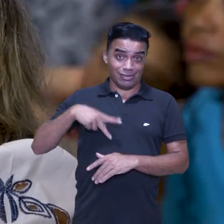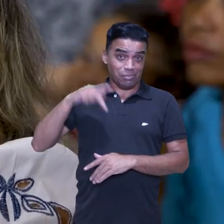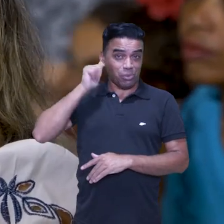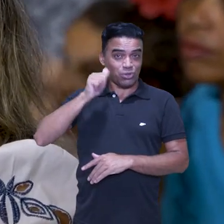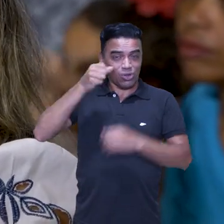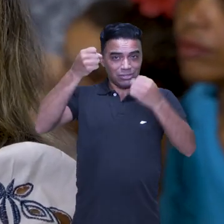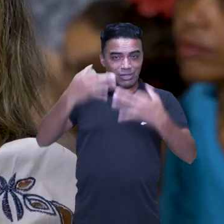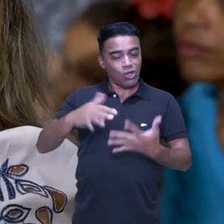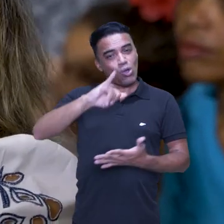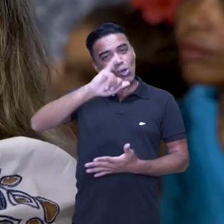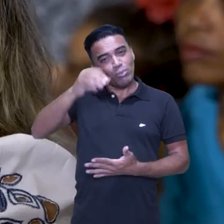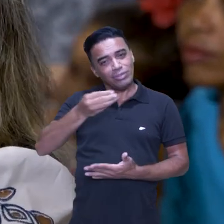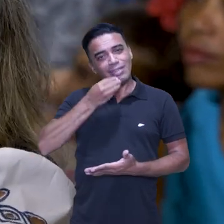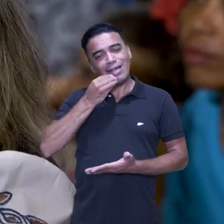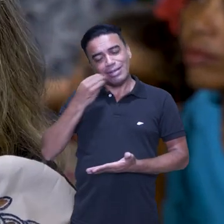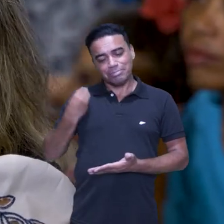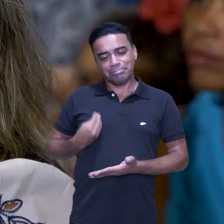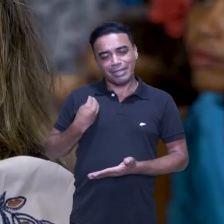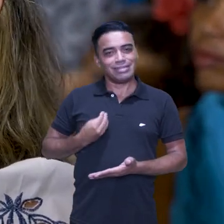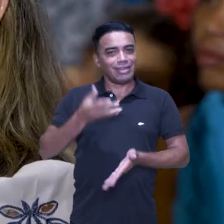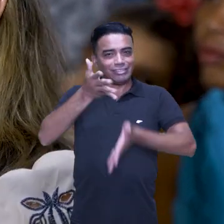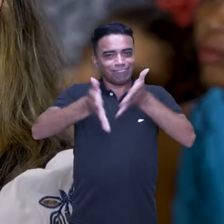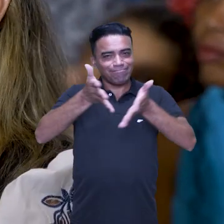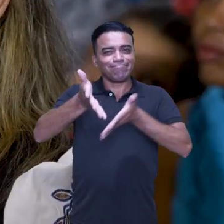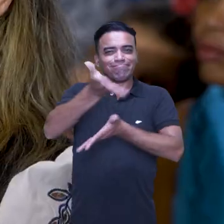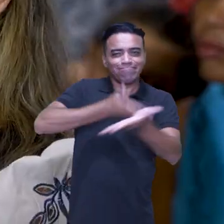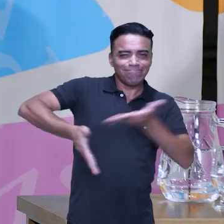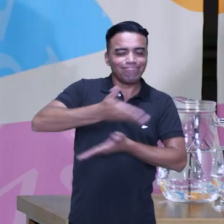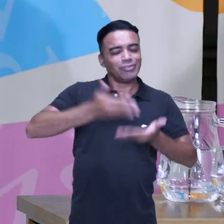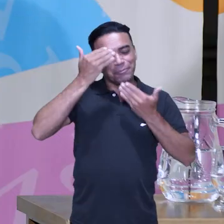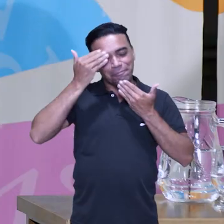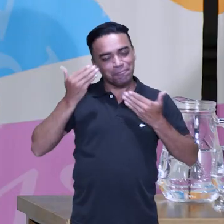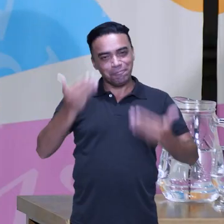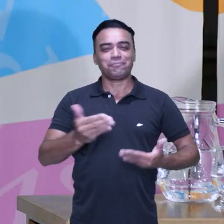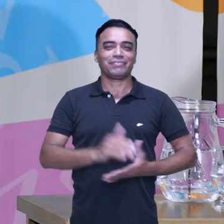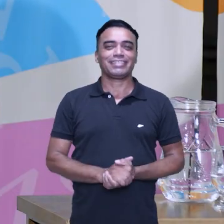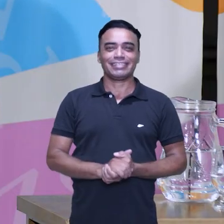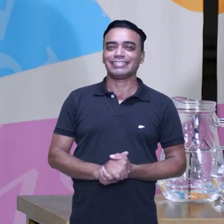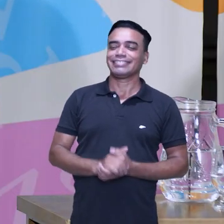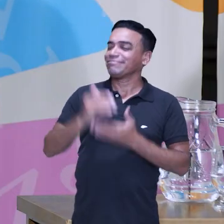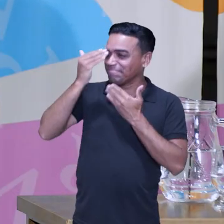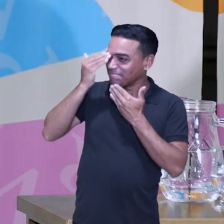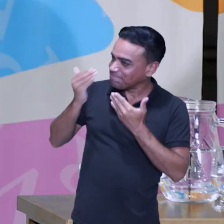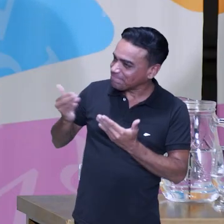pela oportunidade de estar aqui presenciando vocês. Muito obrigada. Obrigada.